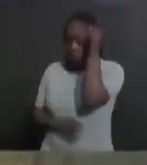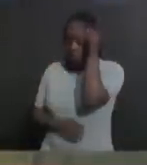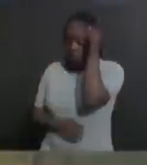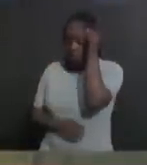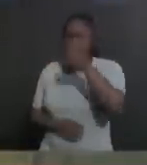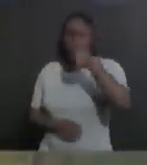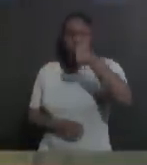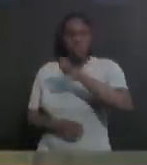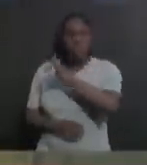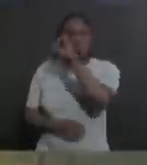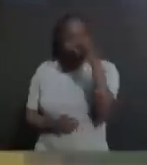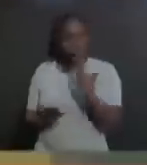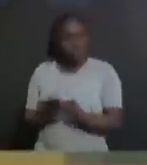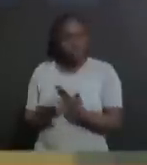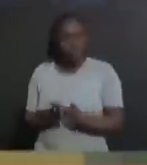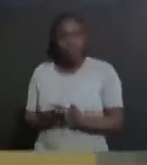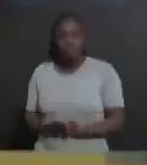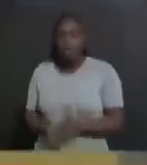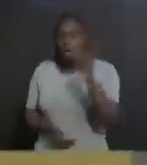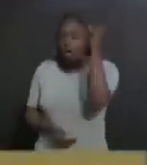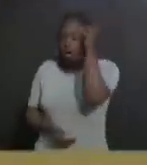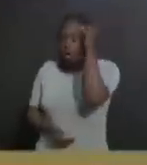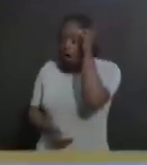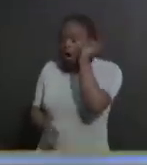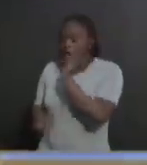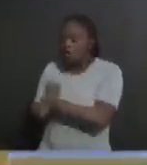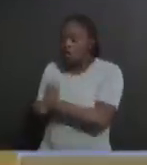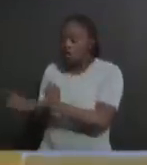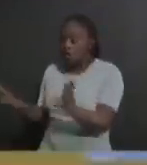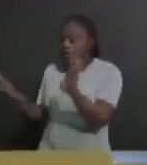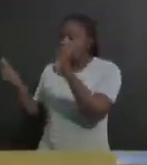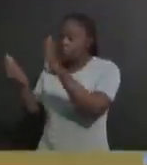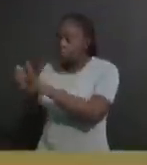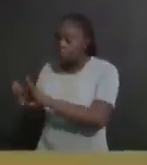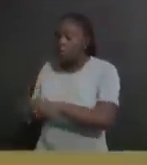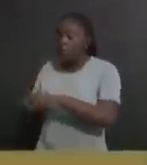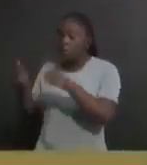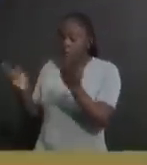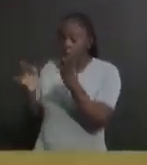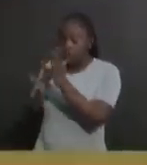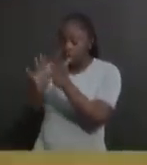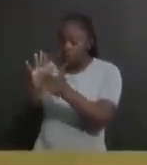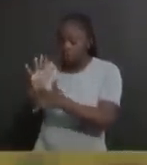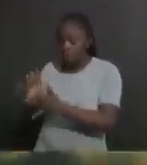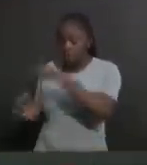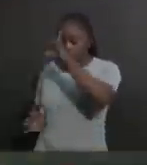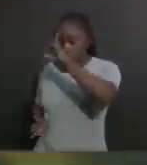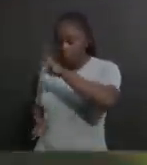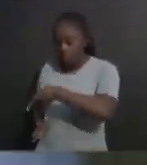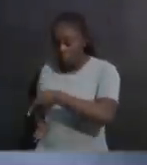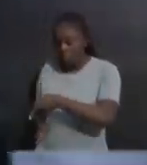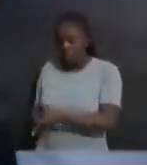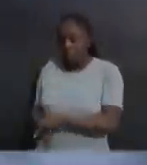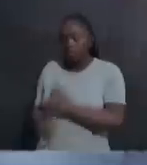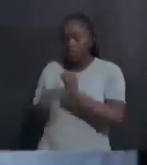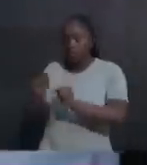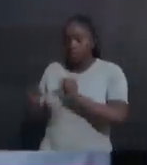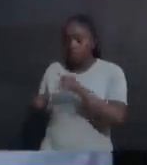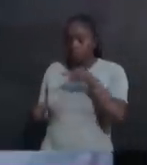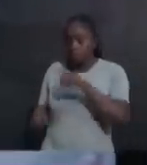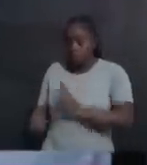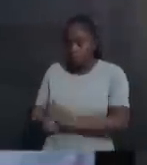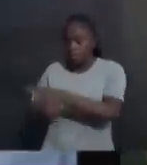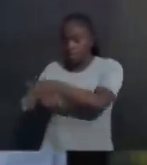dela numa escola. O capeta vai te esperar na porta, mas Jesus manda te dizer que quando você puser um pé para dentro, ele vai te dar a mão e vai te